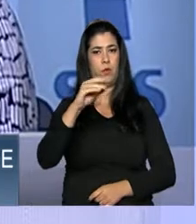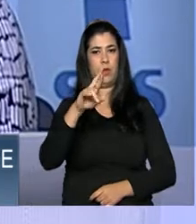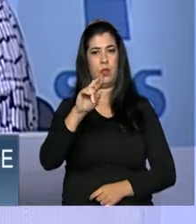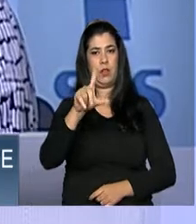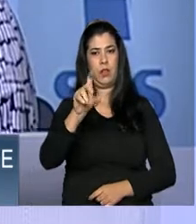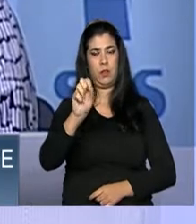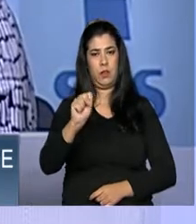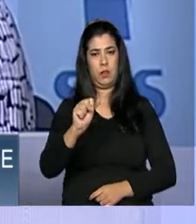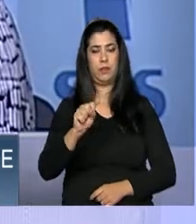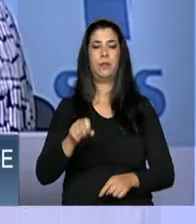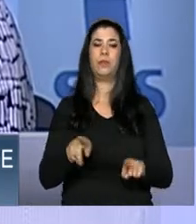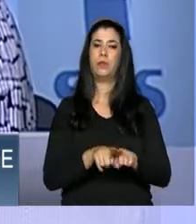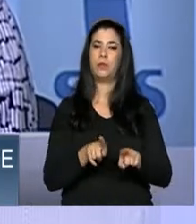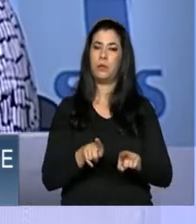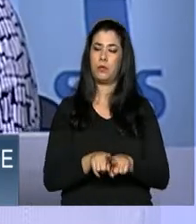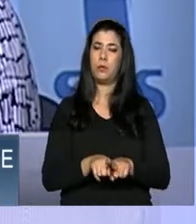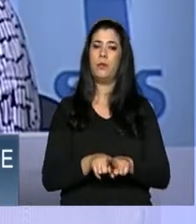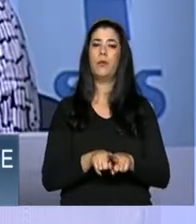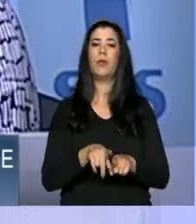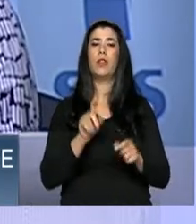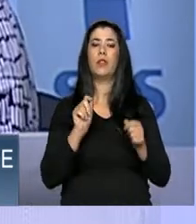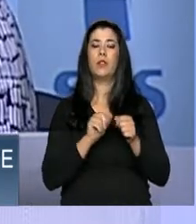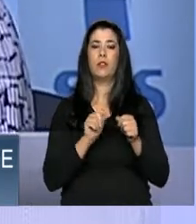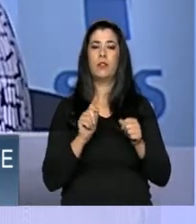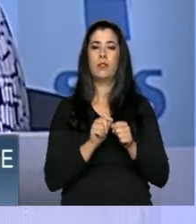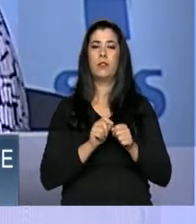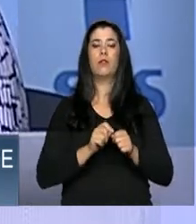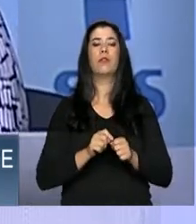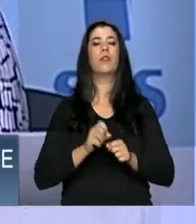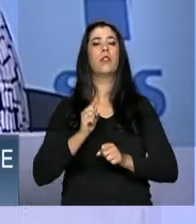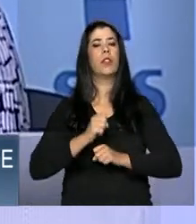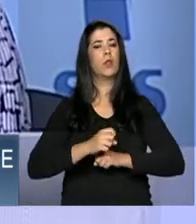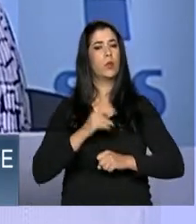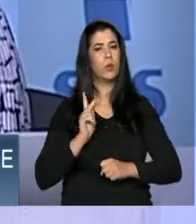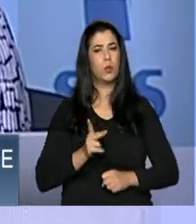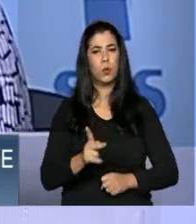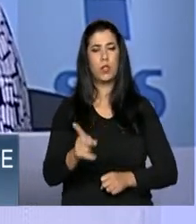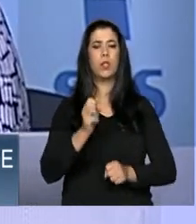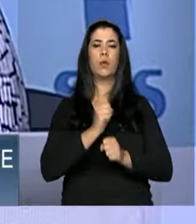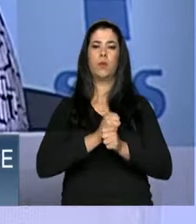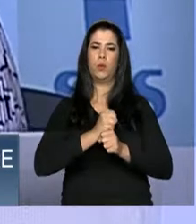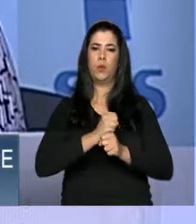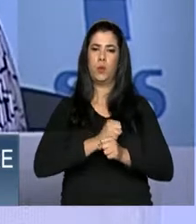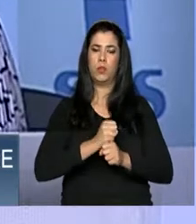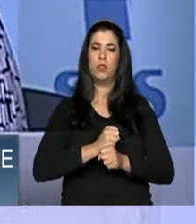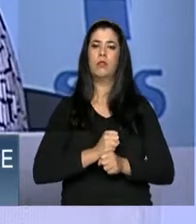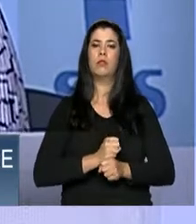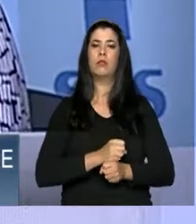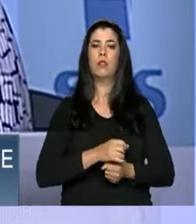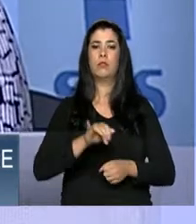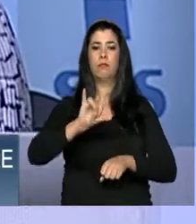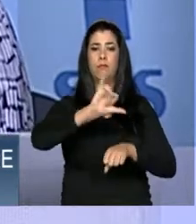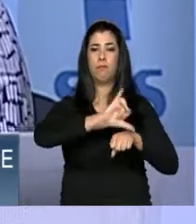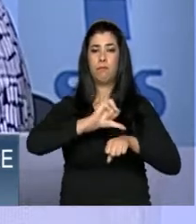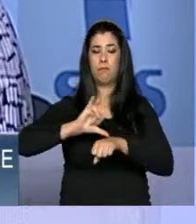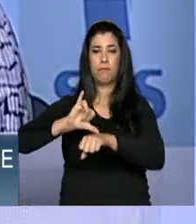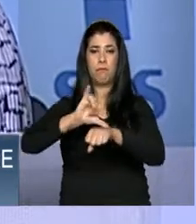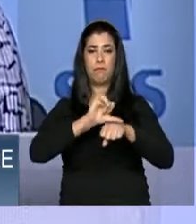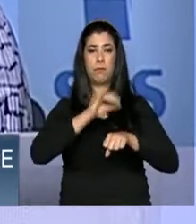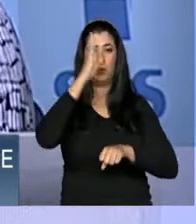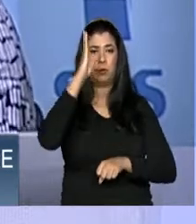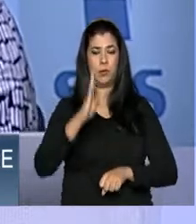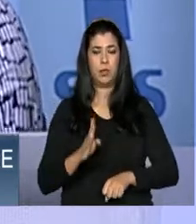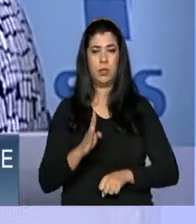Monteiro, e realizamos anualmente, em todas as capitais brasileiras, o ano